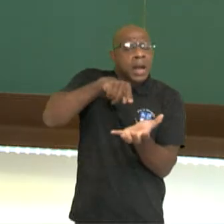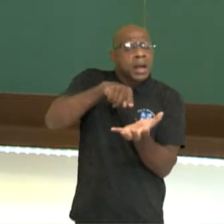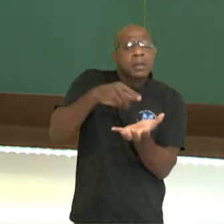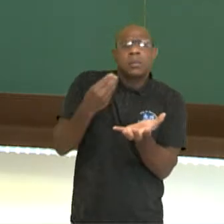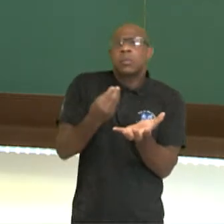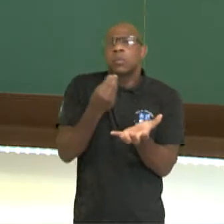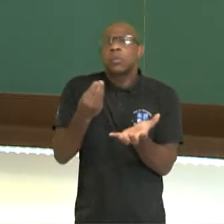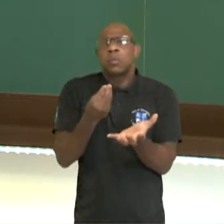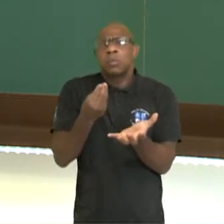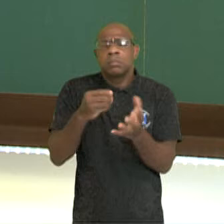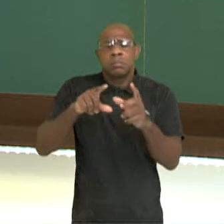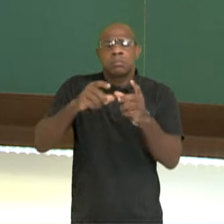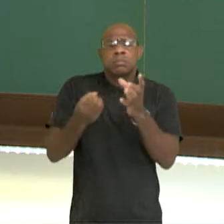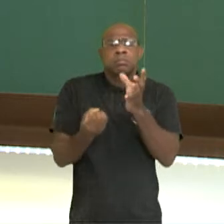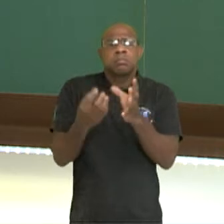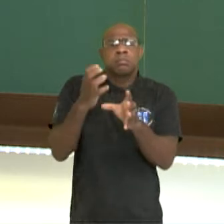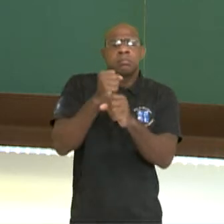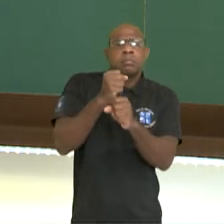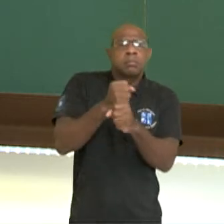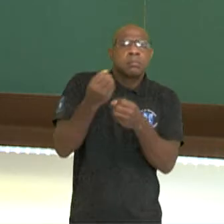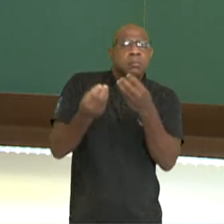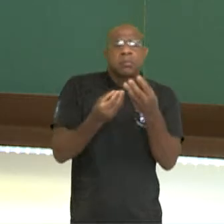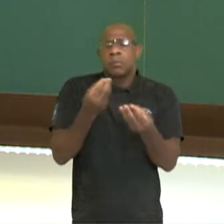rotação da